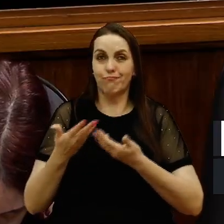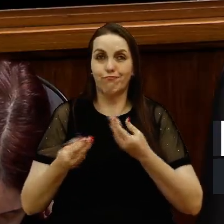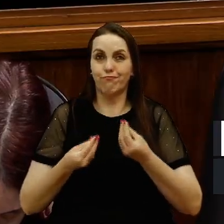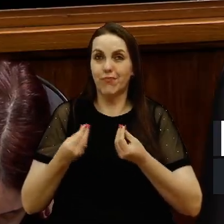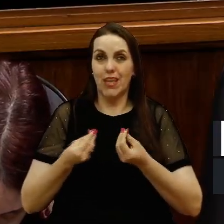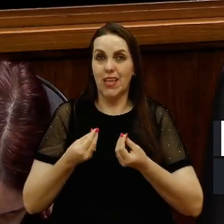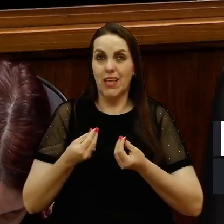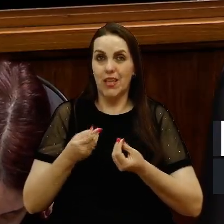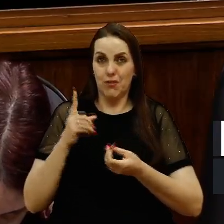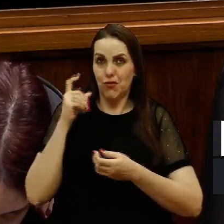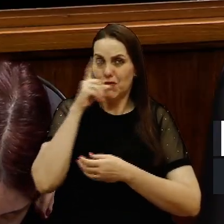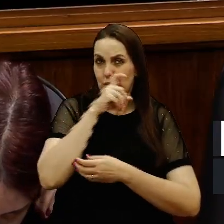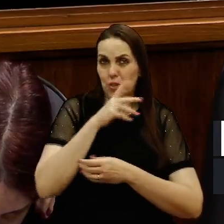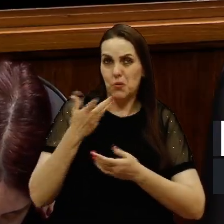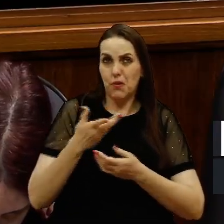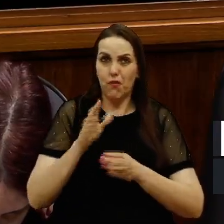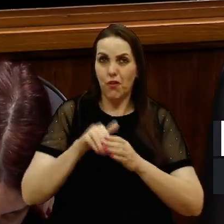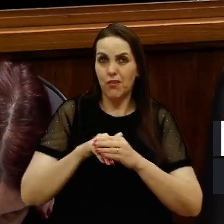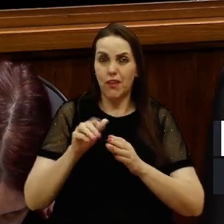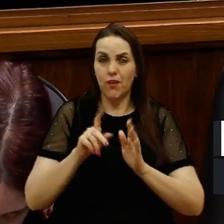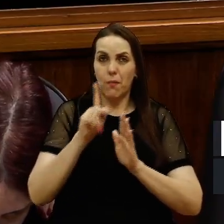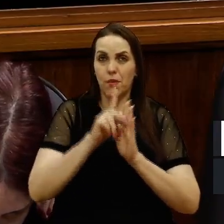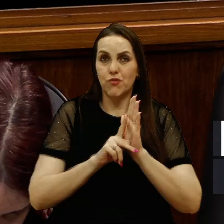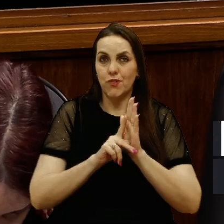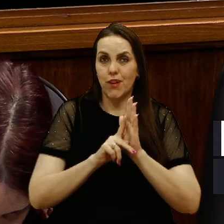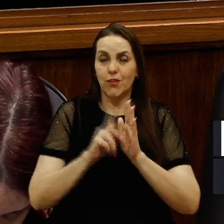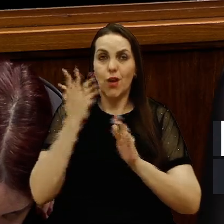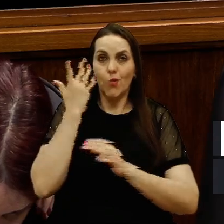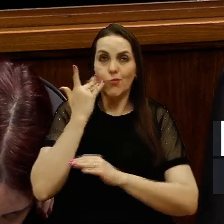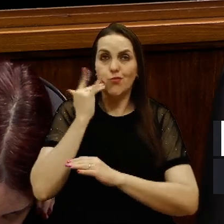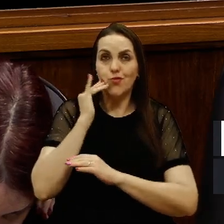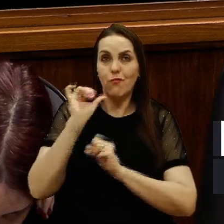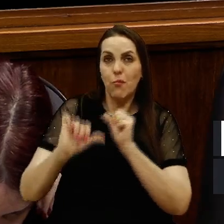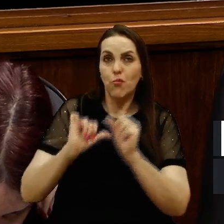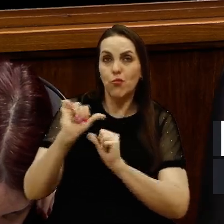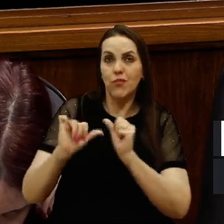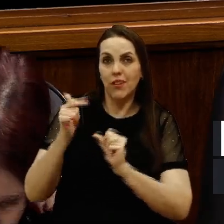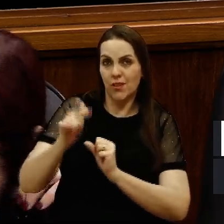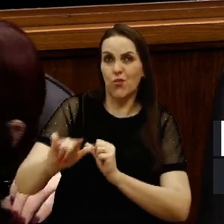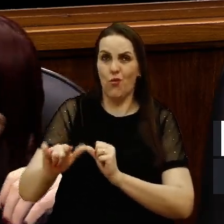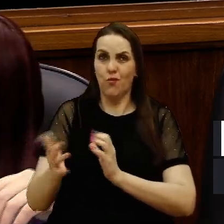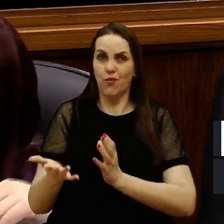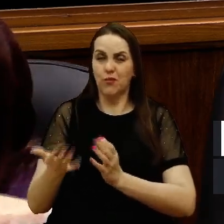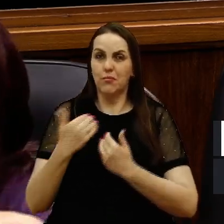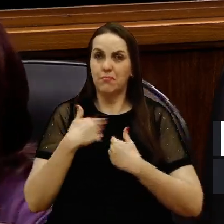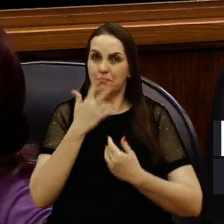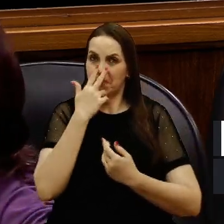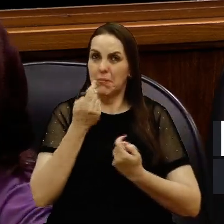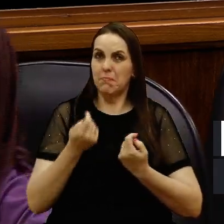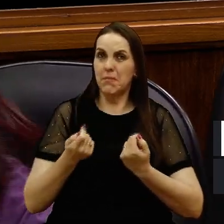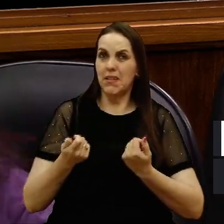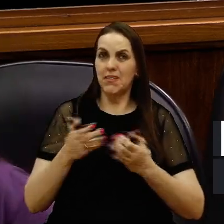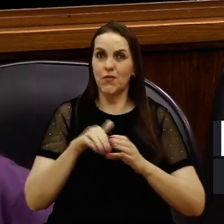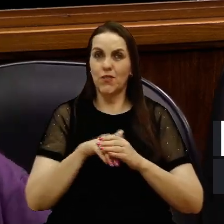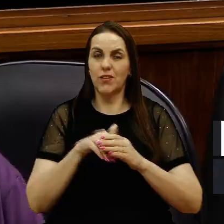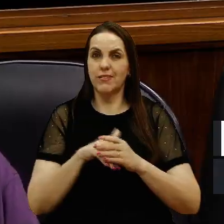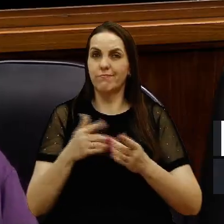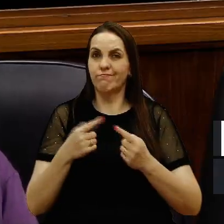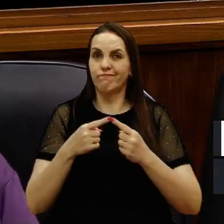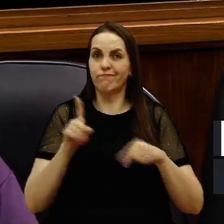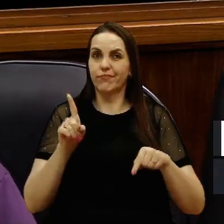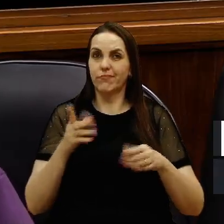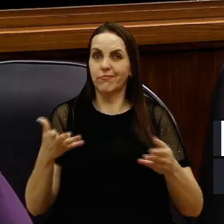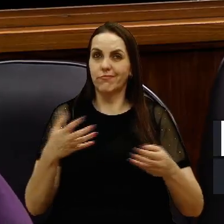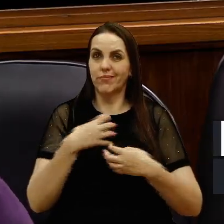inócuo a gente votar um projeto que daqui a alguns dias vai ter que ser mudado novamente. Para mim, me parece uma votação que, de fato, não